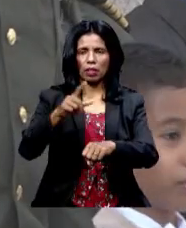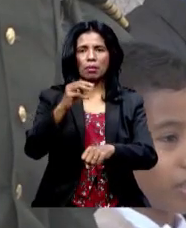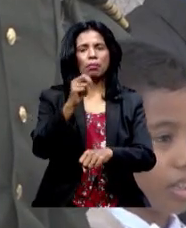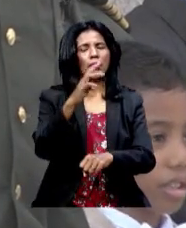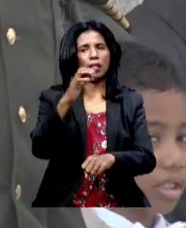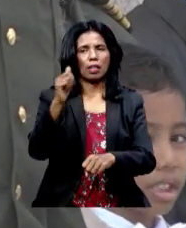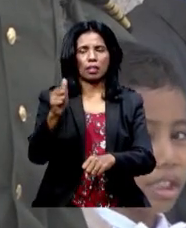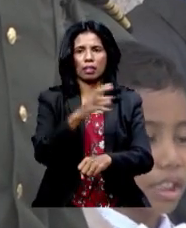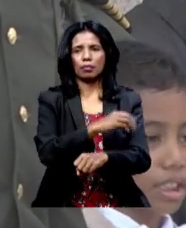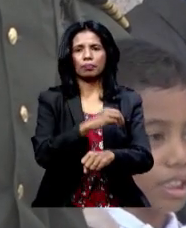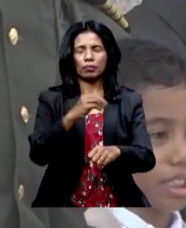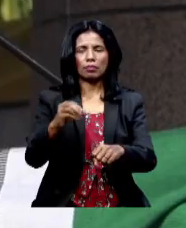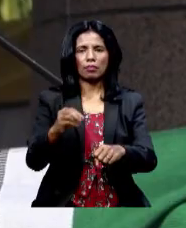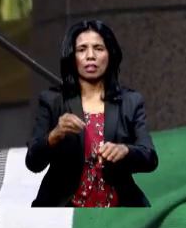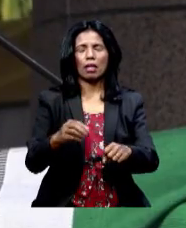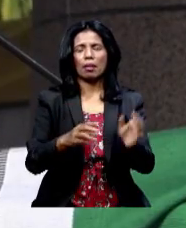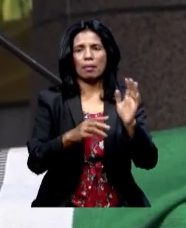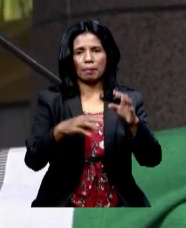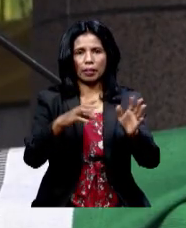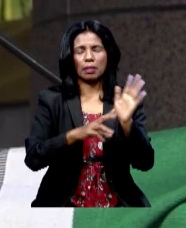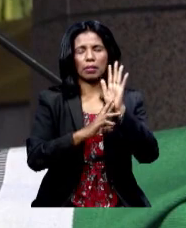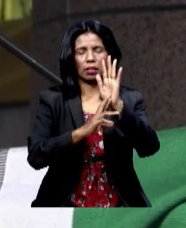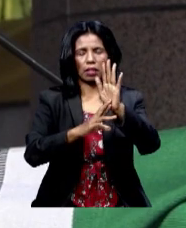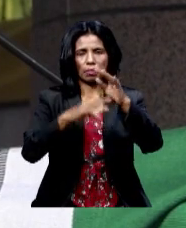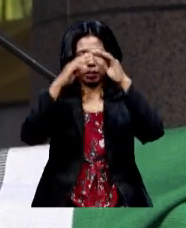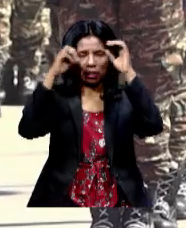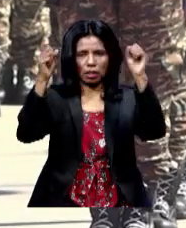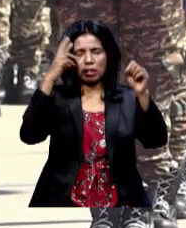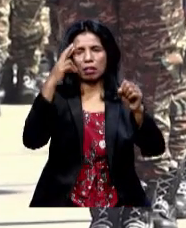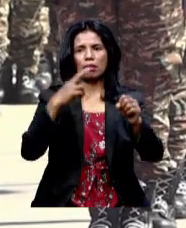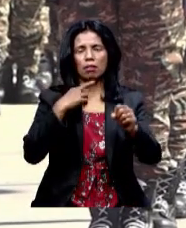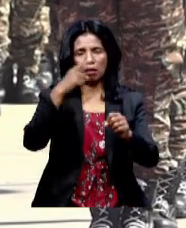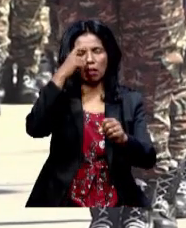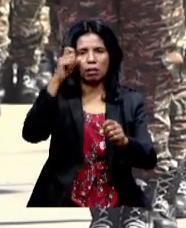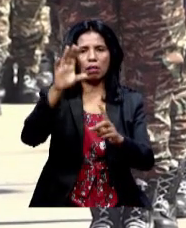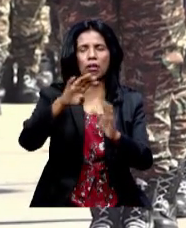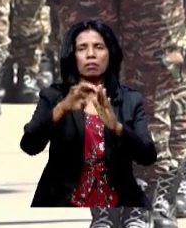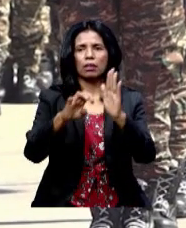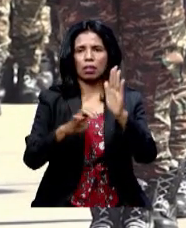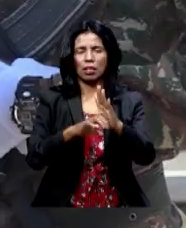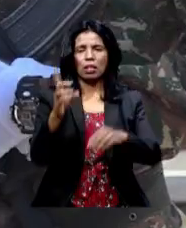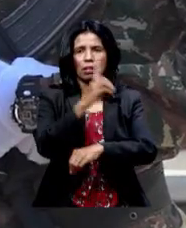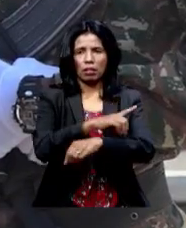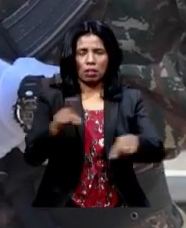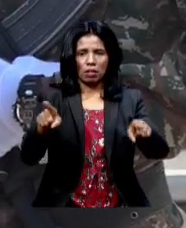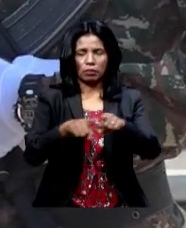nebe representa Presidente da República, José Ramos Horta, também se festado celebra Loron Hanessan